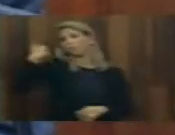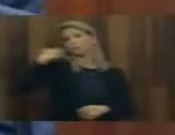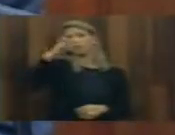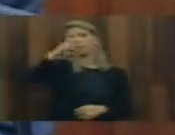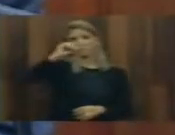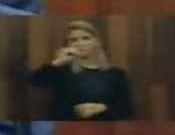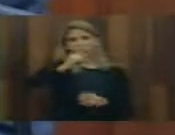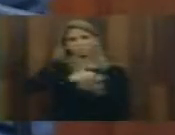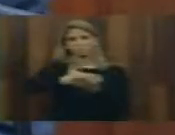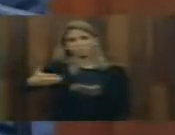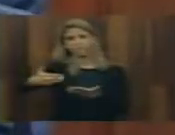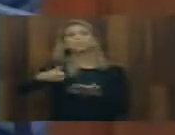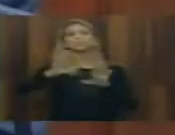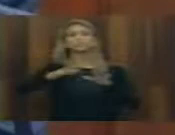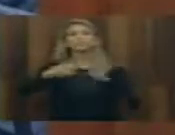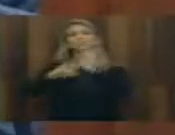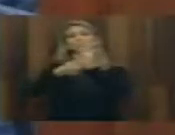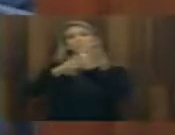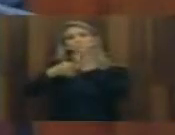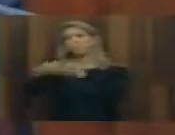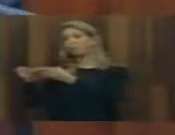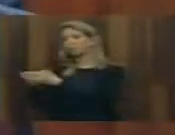idade. O veto será encaminhado à CCJ.